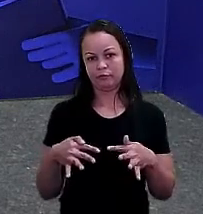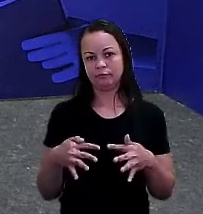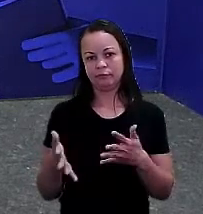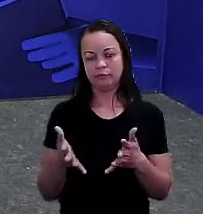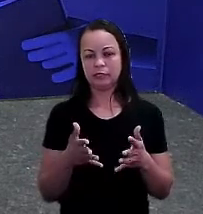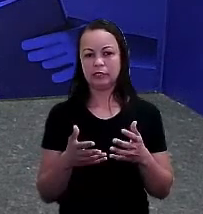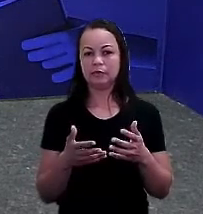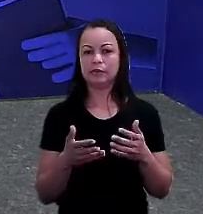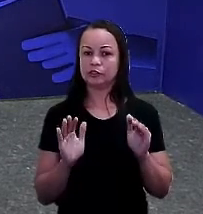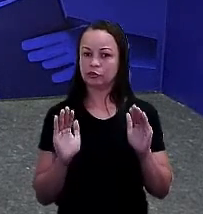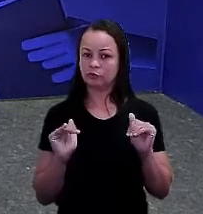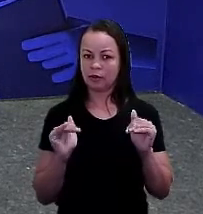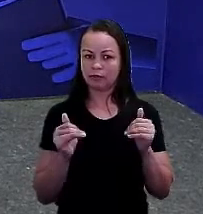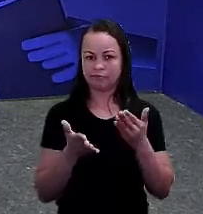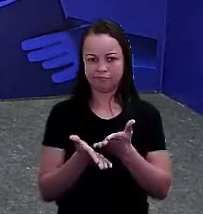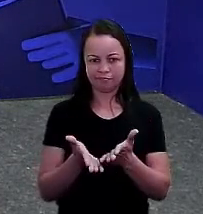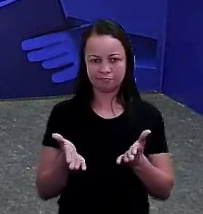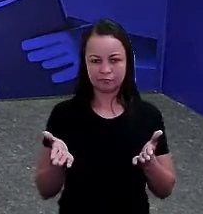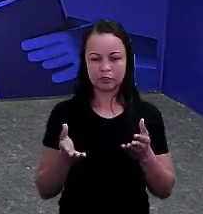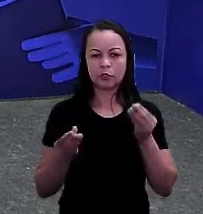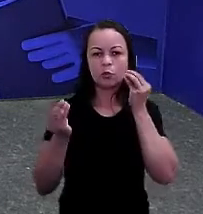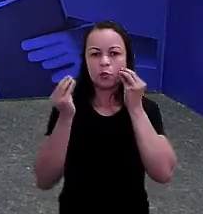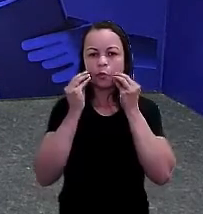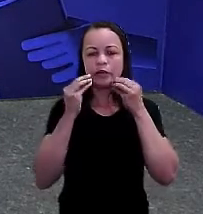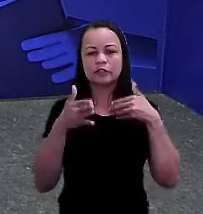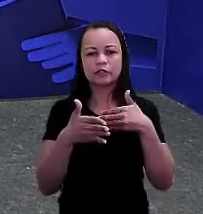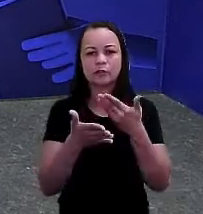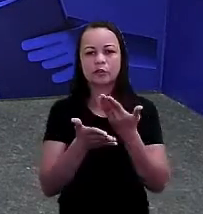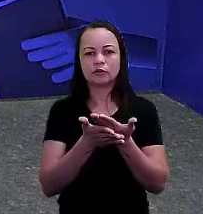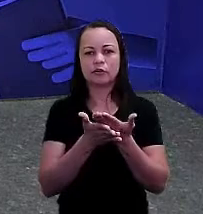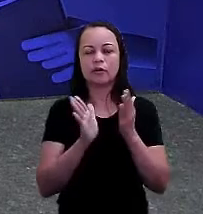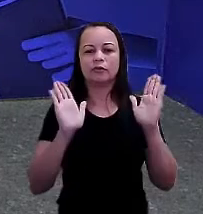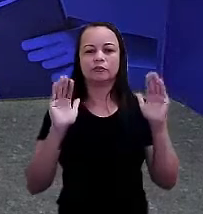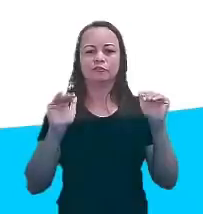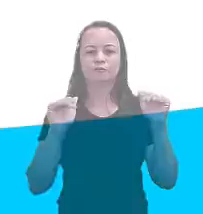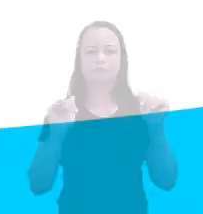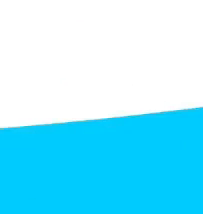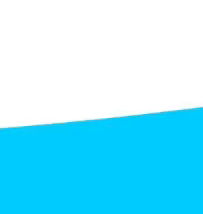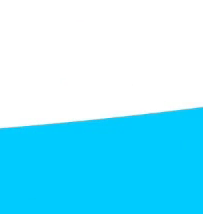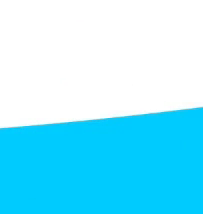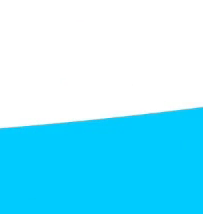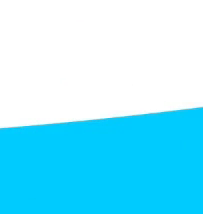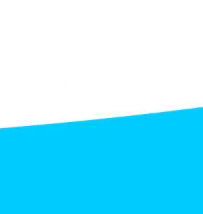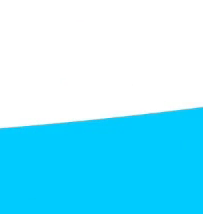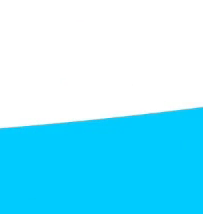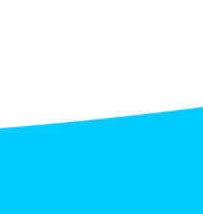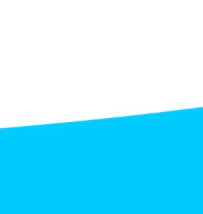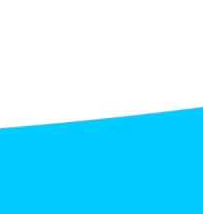Me despeço de vocês. Um beijo e até a próxima aula. Tchau, tchau.